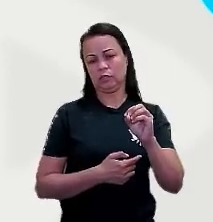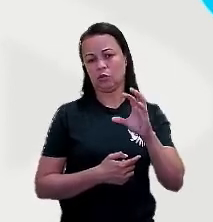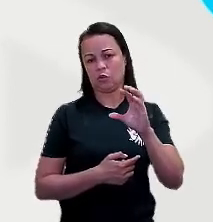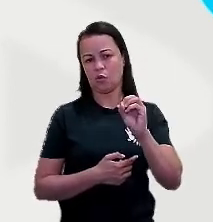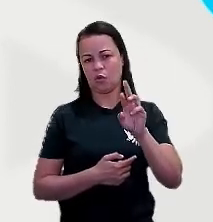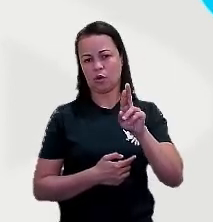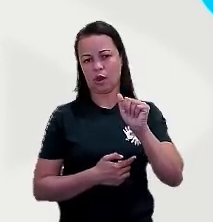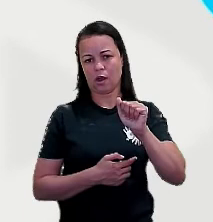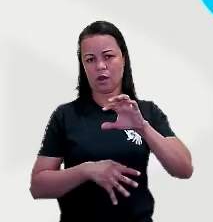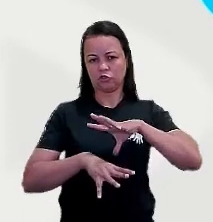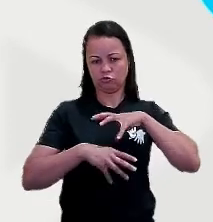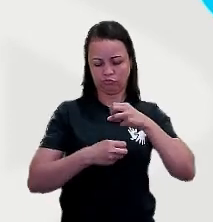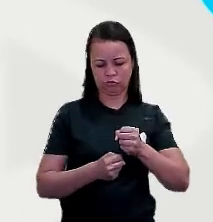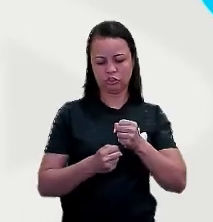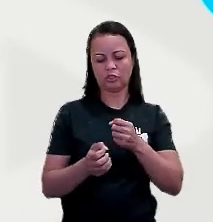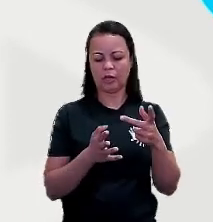né?